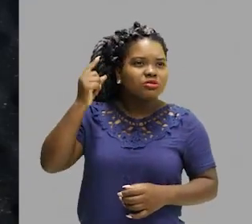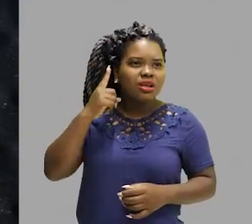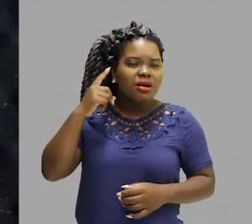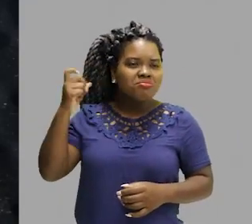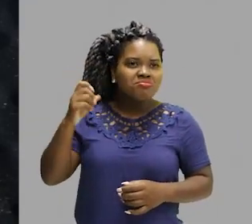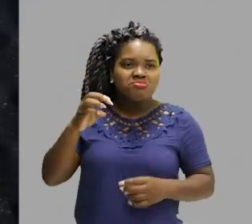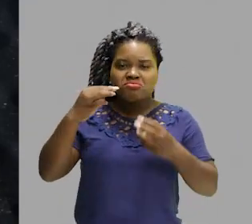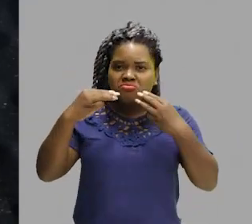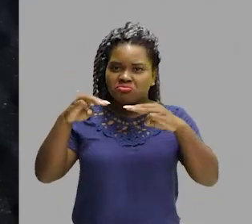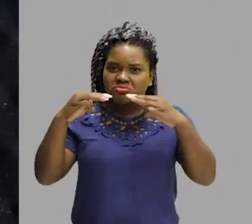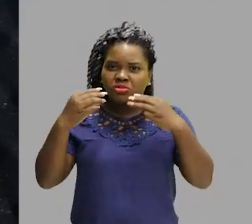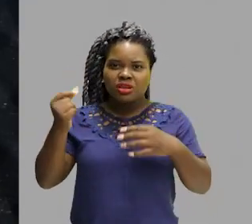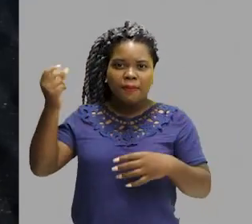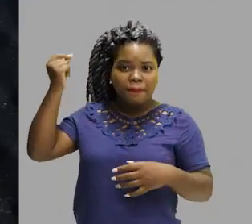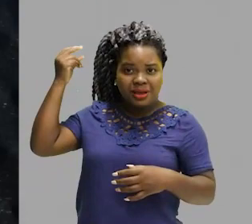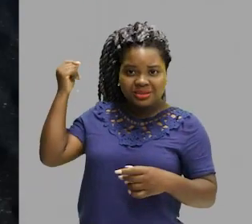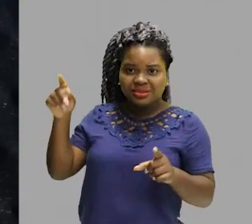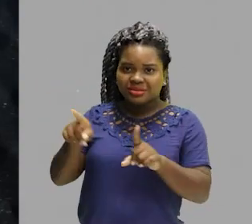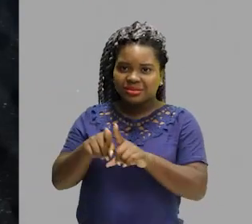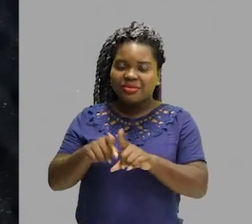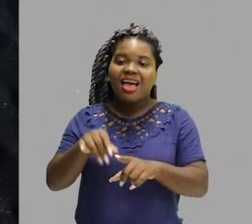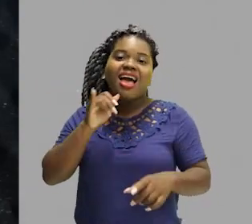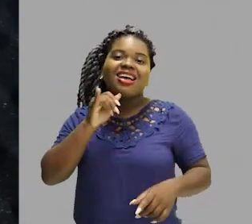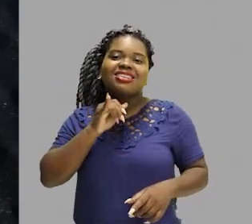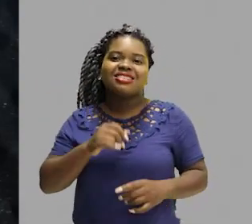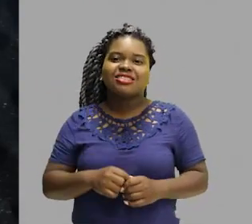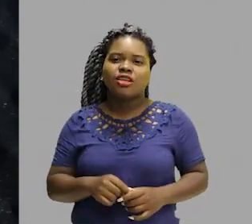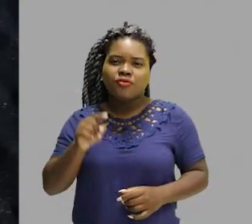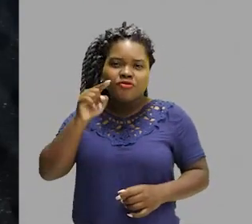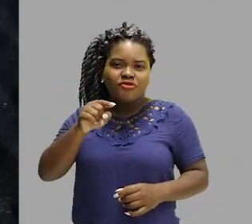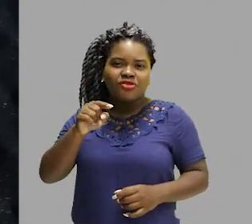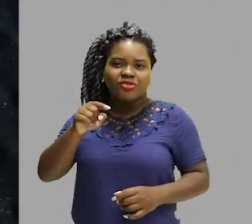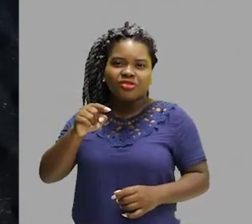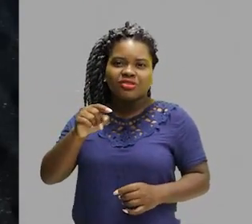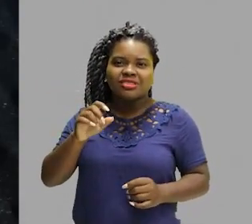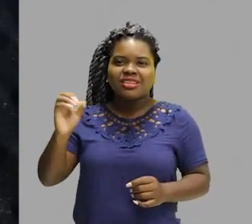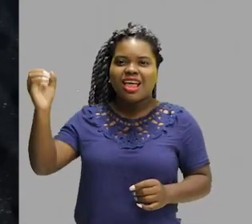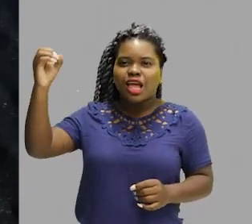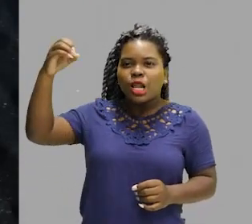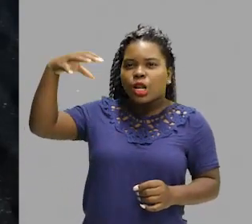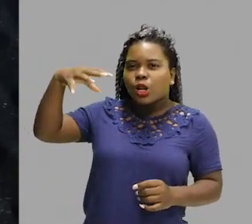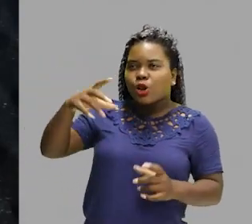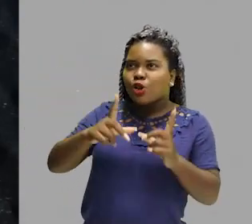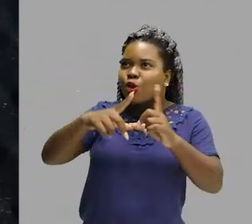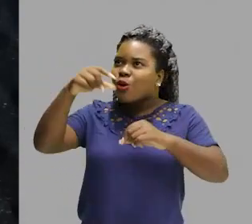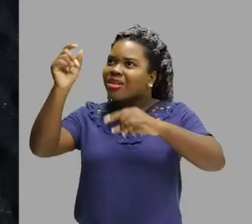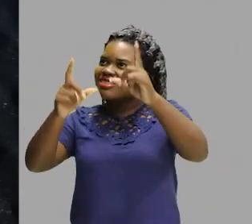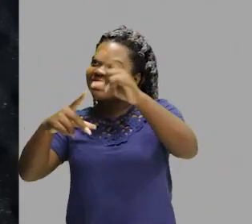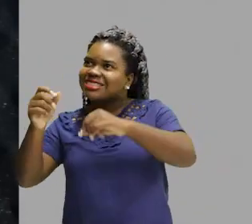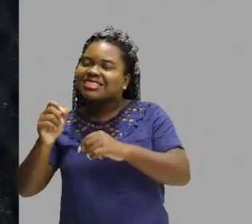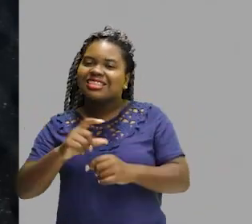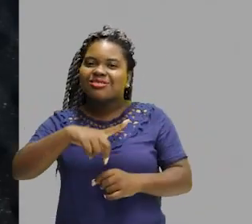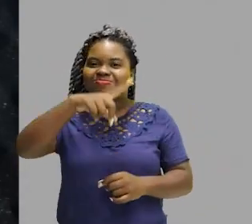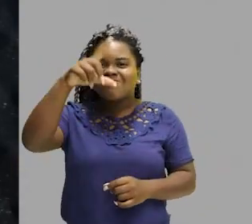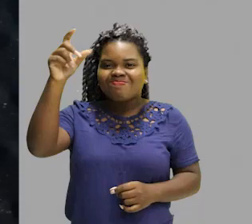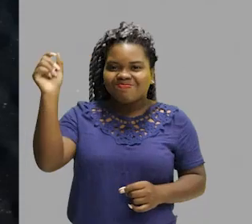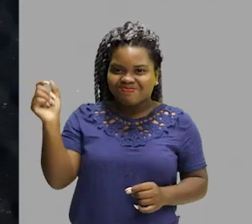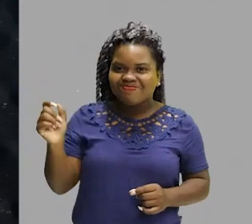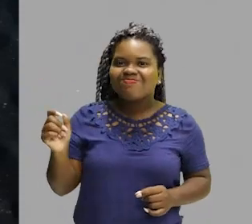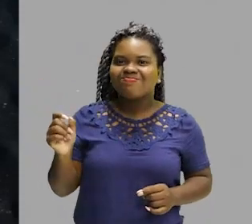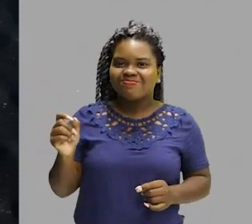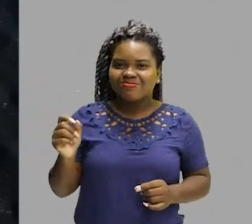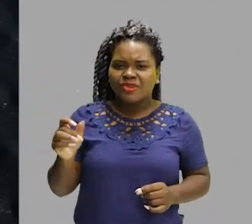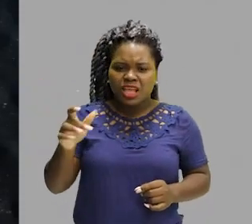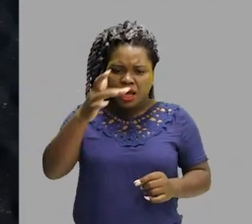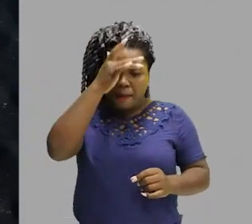atemporal. Você é luz, é raio, estrela e luar. Uma pessoa não